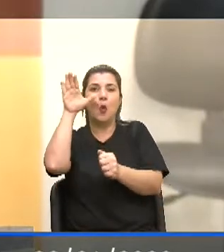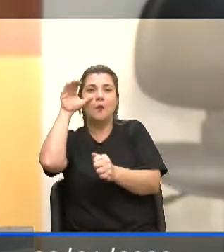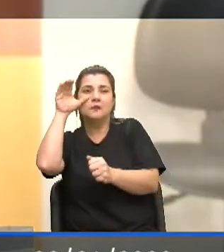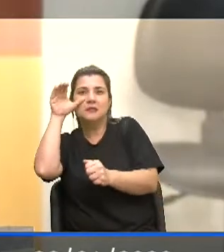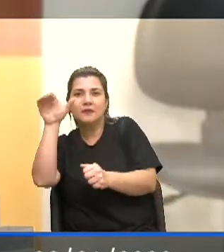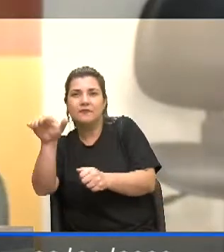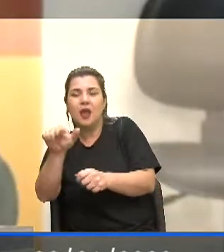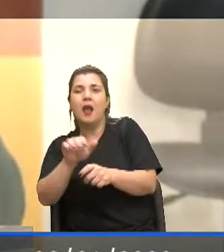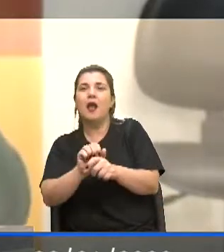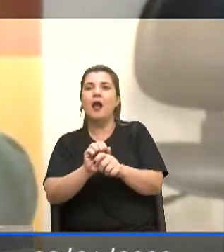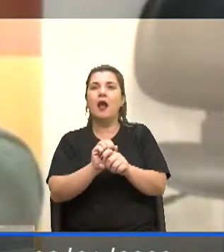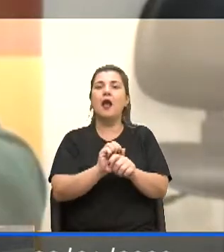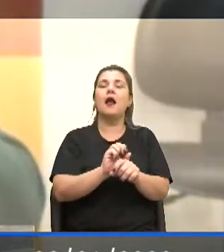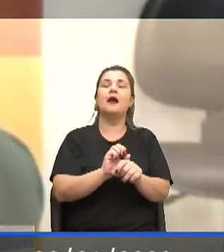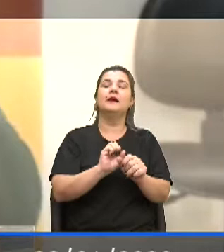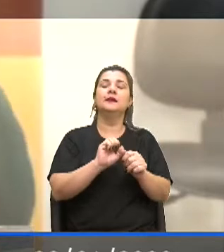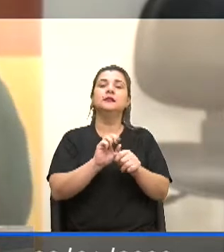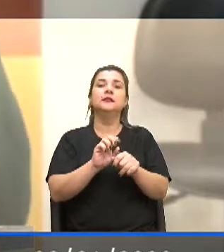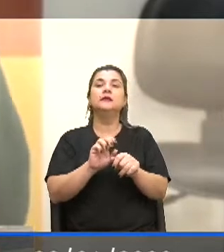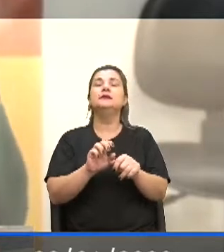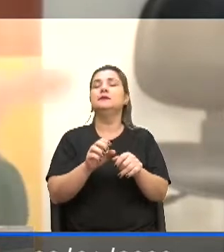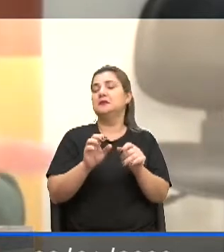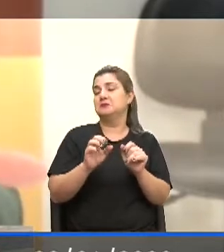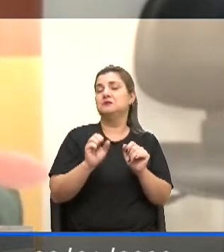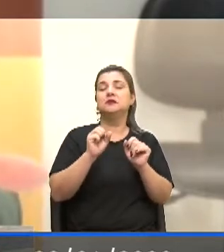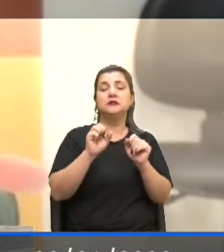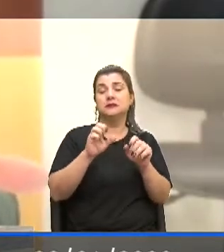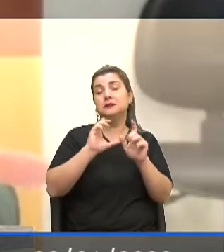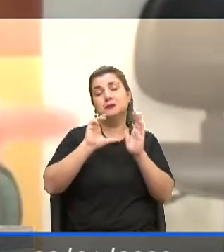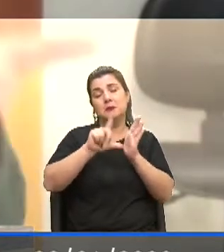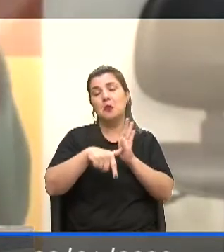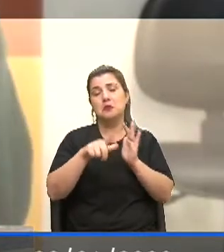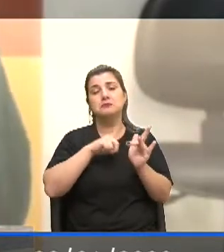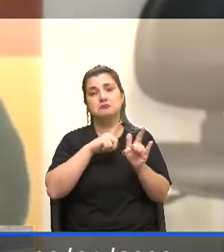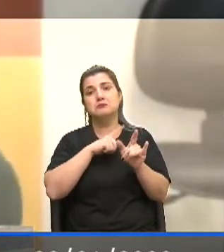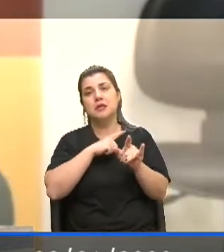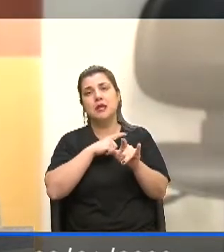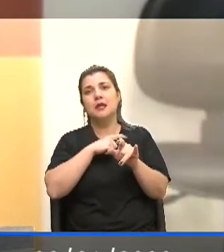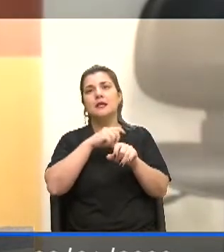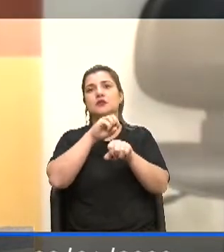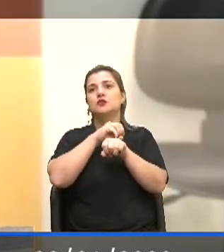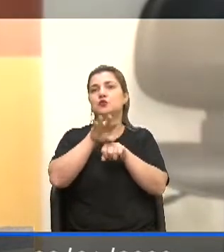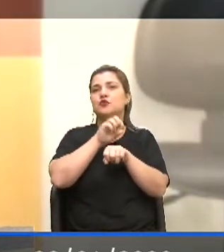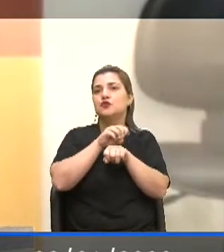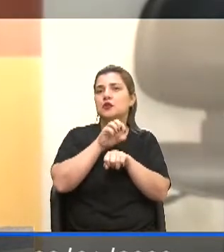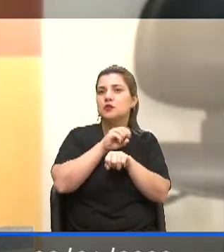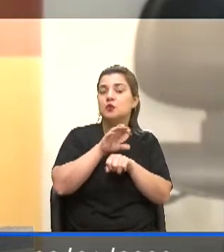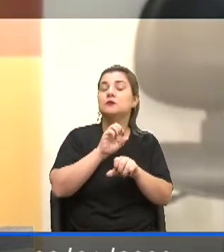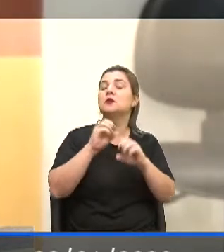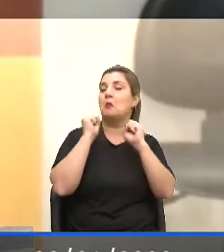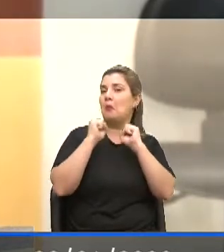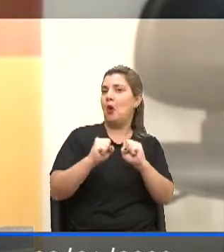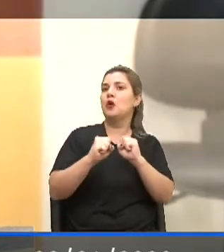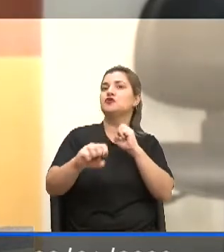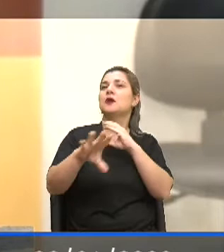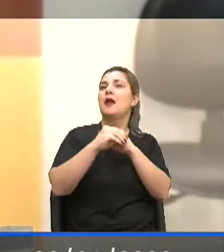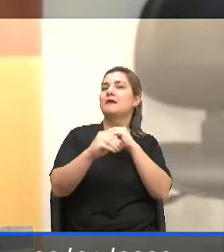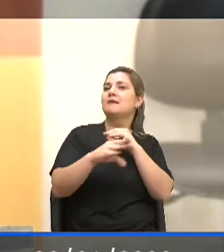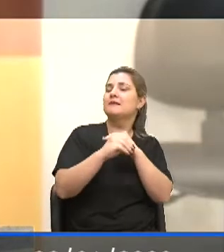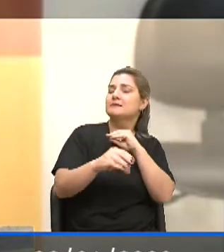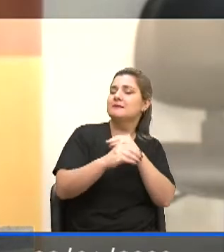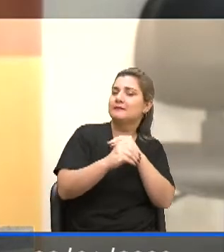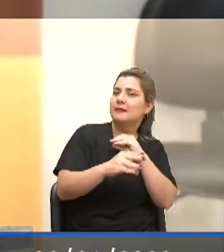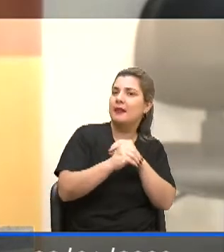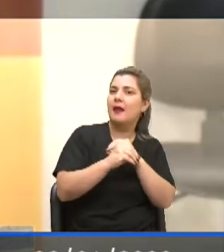e certamente vocês terão sugestões que poderão acrescentar no sentido de que o que